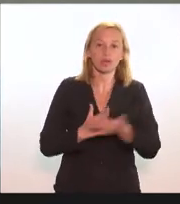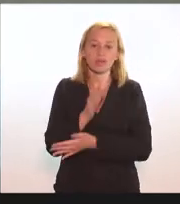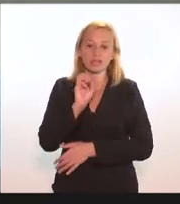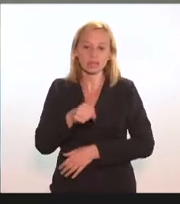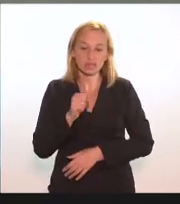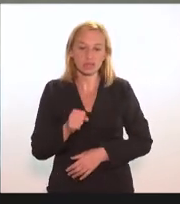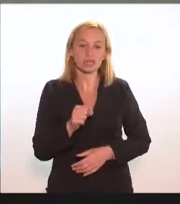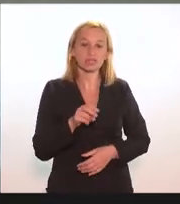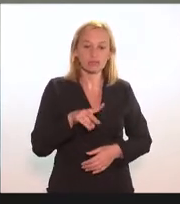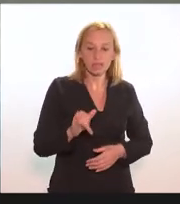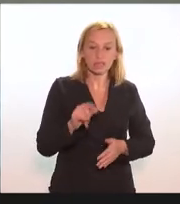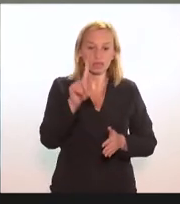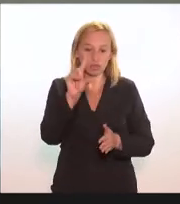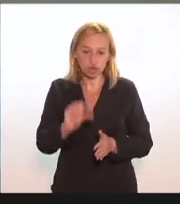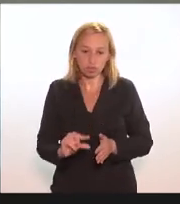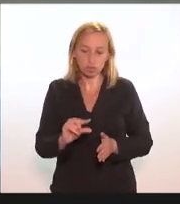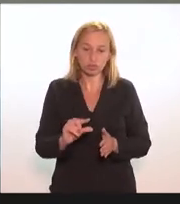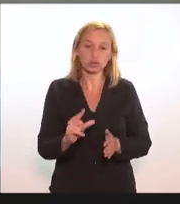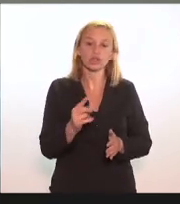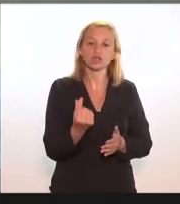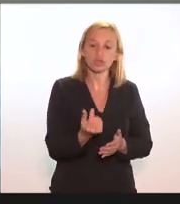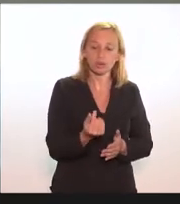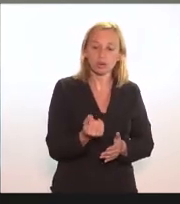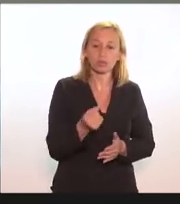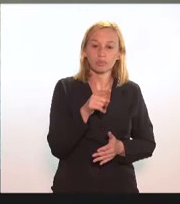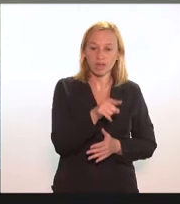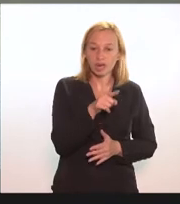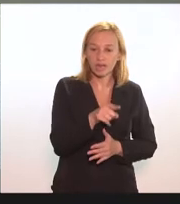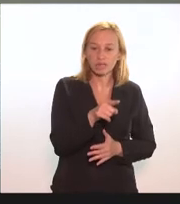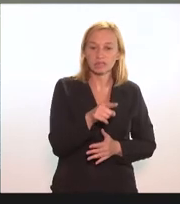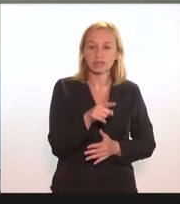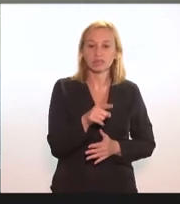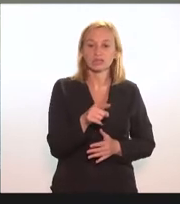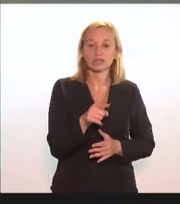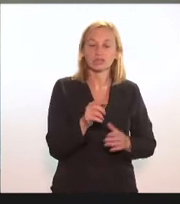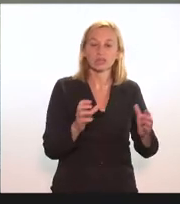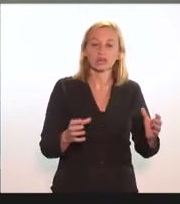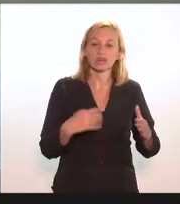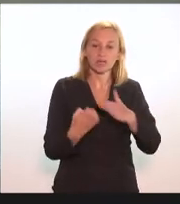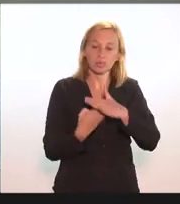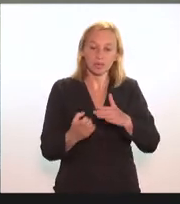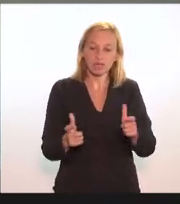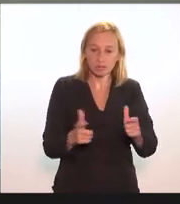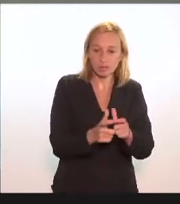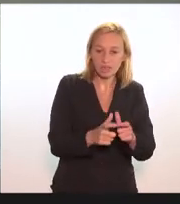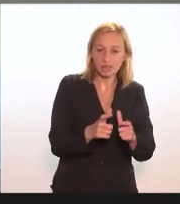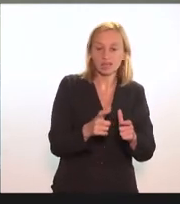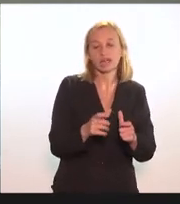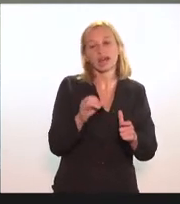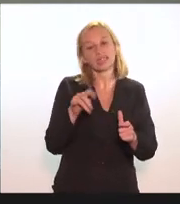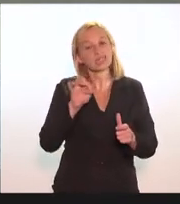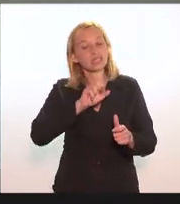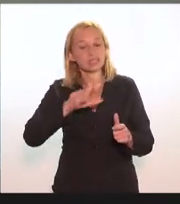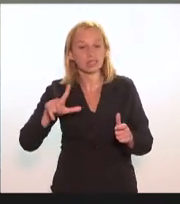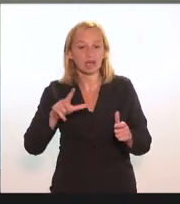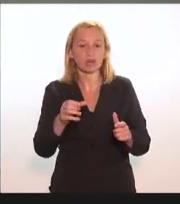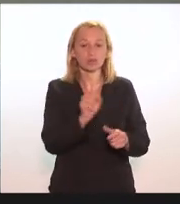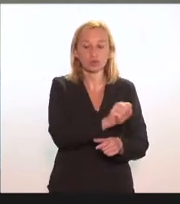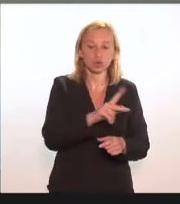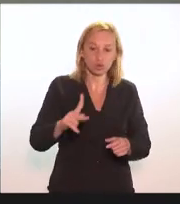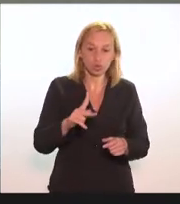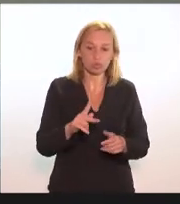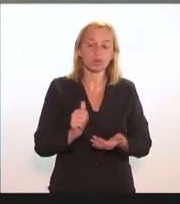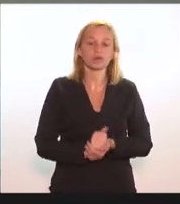que vai ter uma redução de tributo para essas cervejas artesanais significativas. Né? O argumento não pode